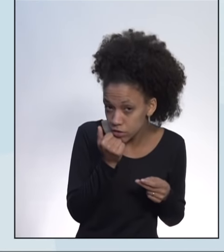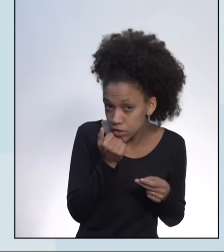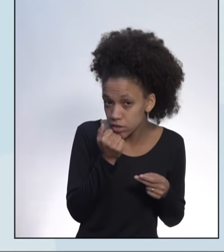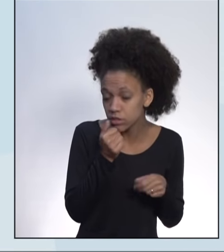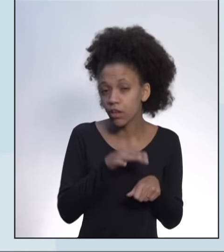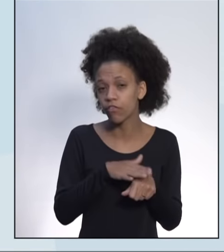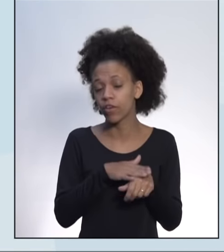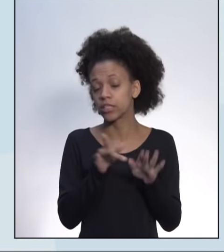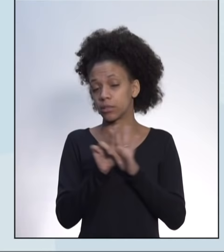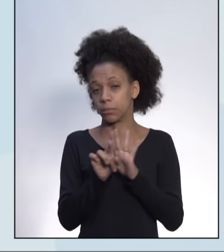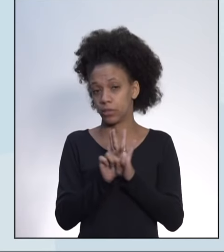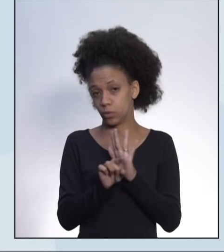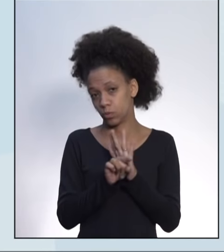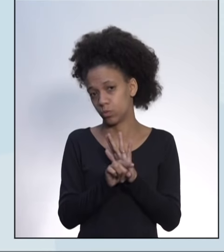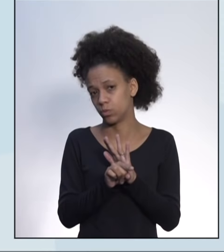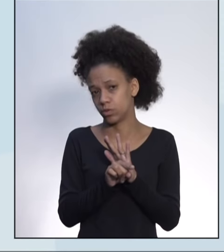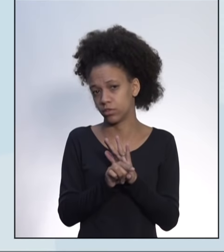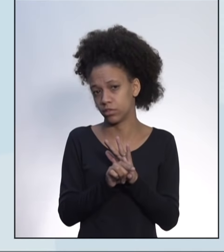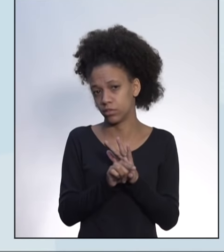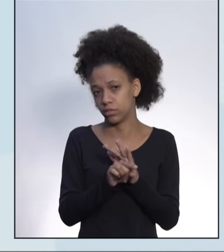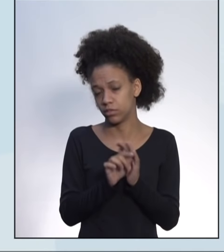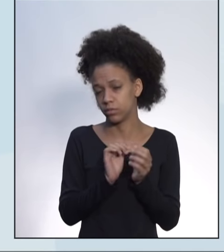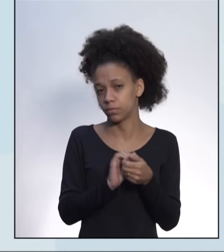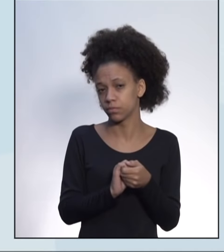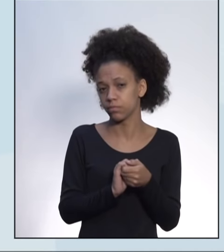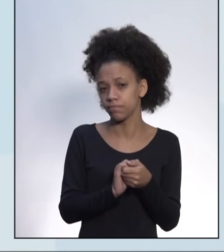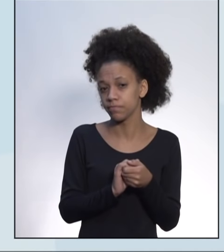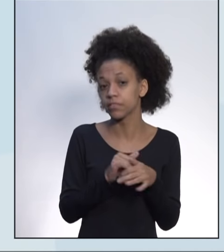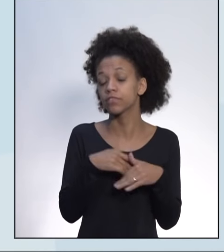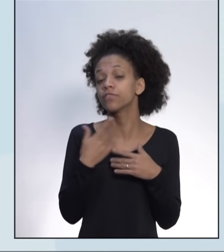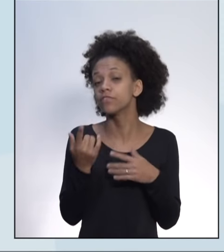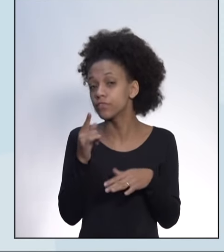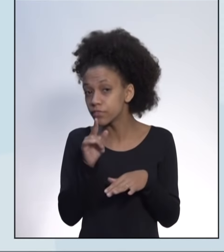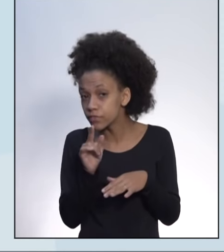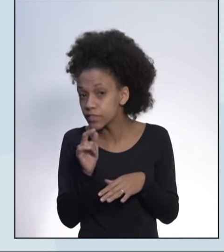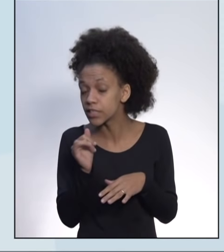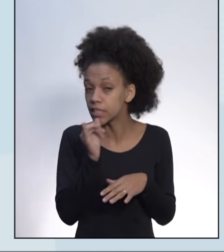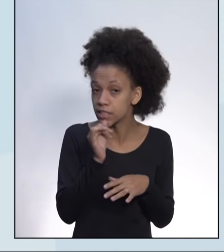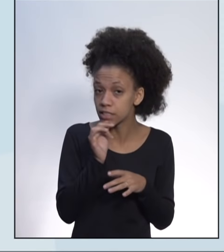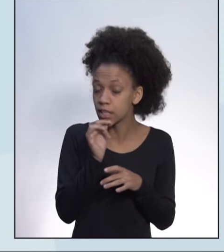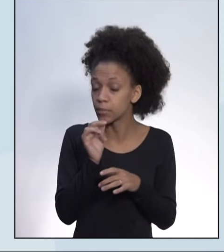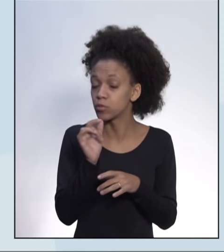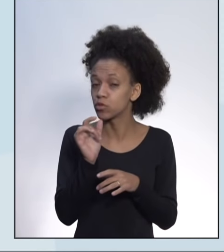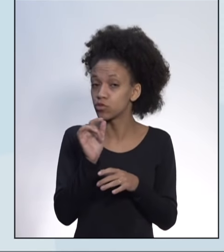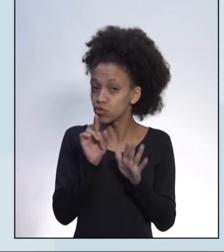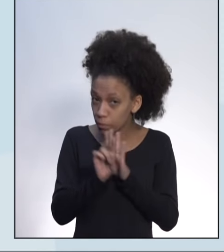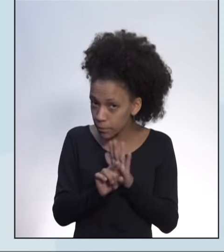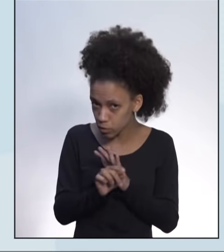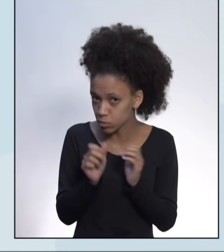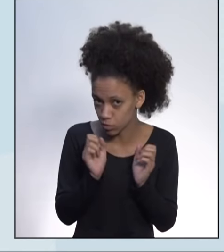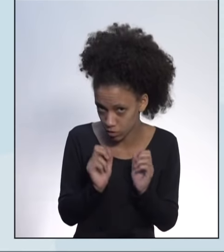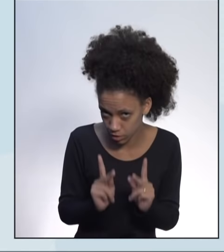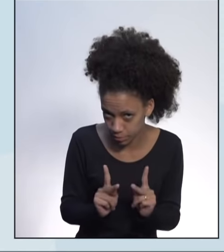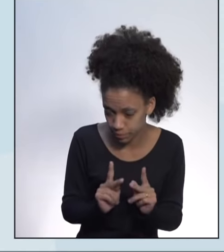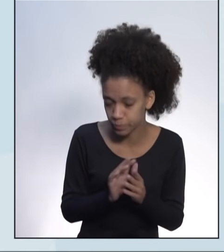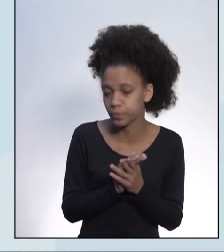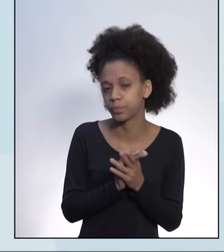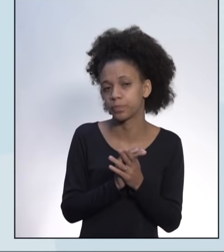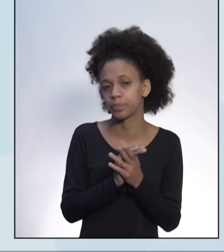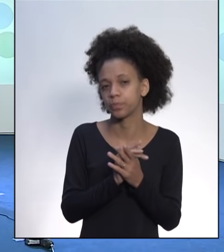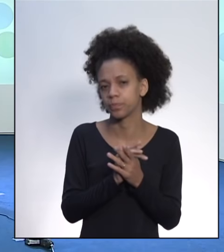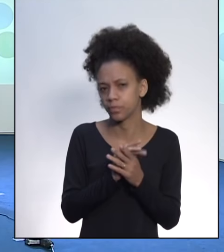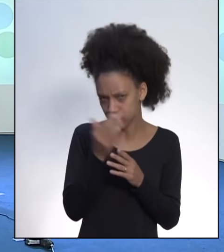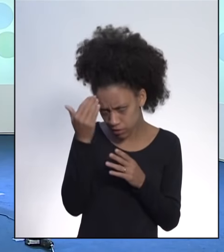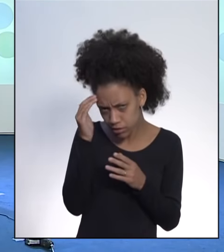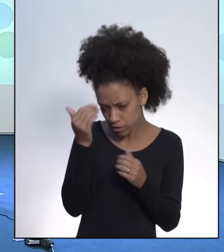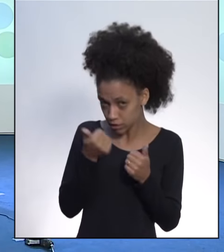fazem perguntas oi e aí vocês vão colocar exemplos de pergunta ok o